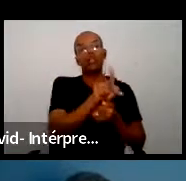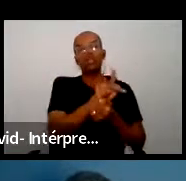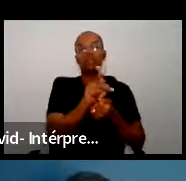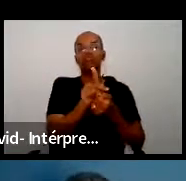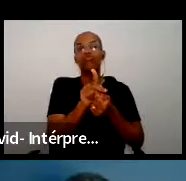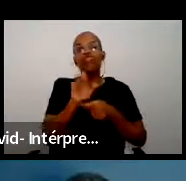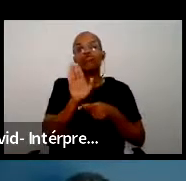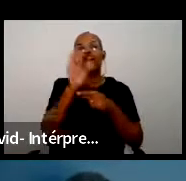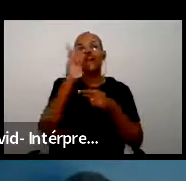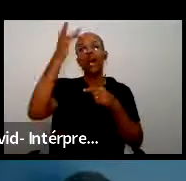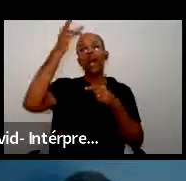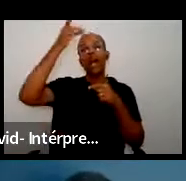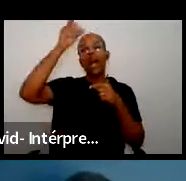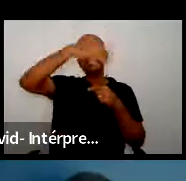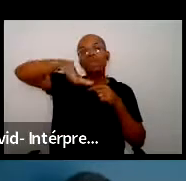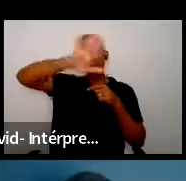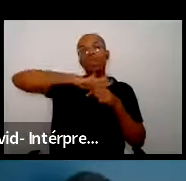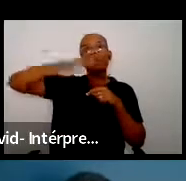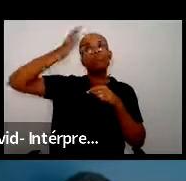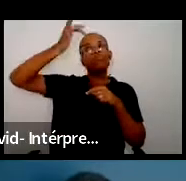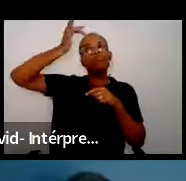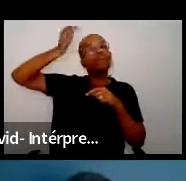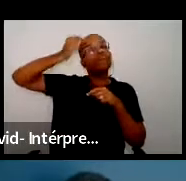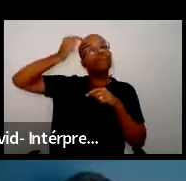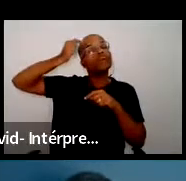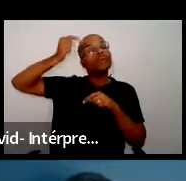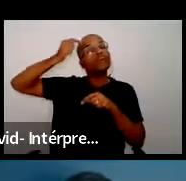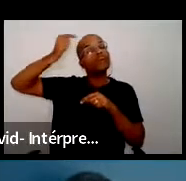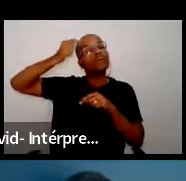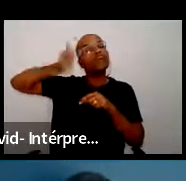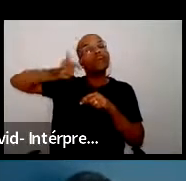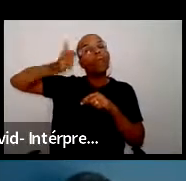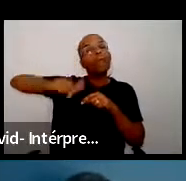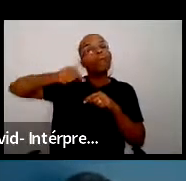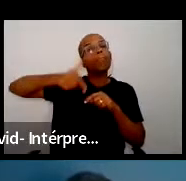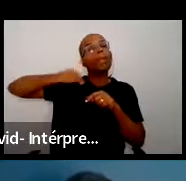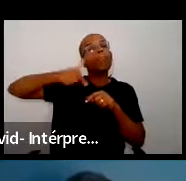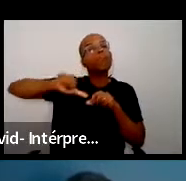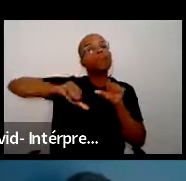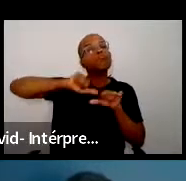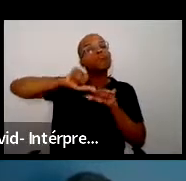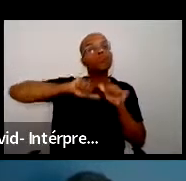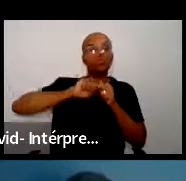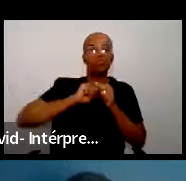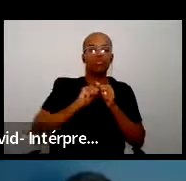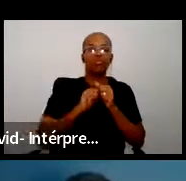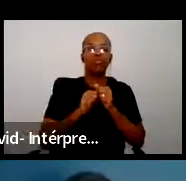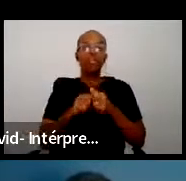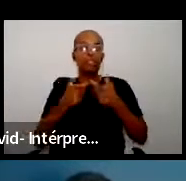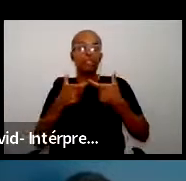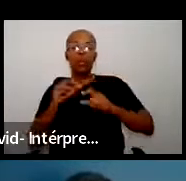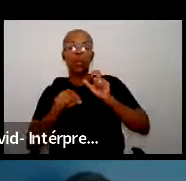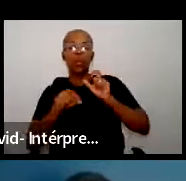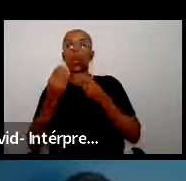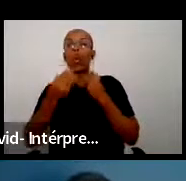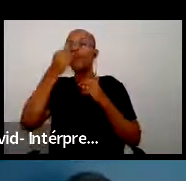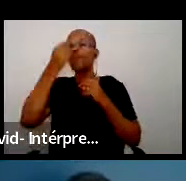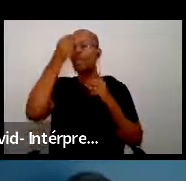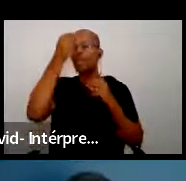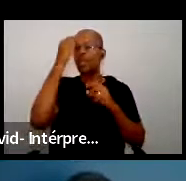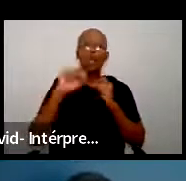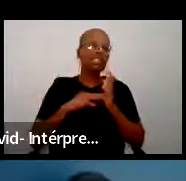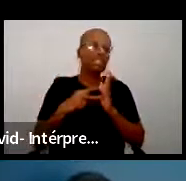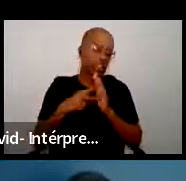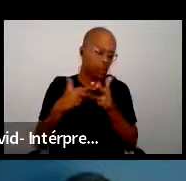repensem, vejam a realidade, consigam entender quem são, onde estão, como pensam e o que significa isso que elas